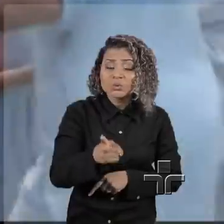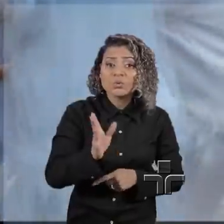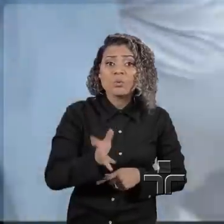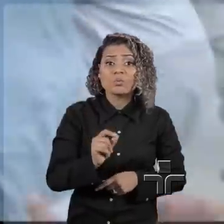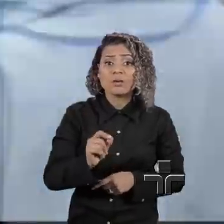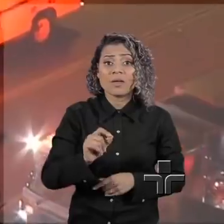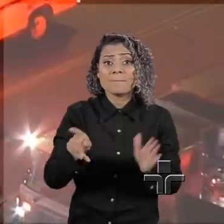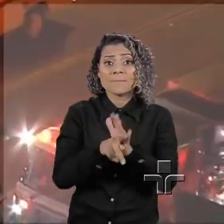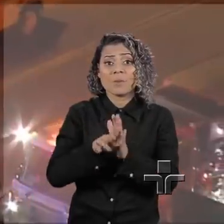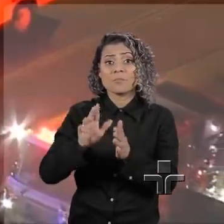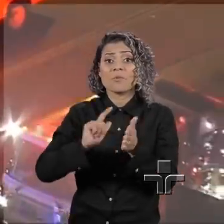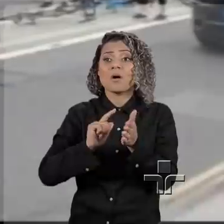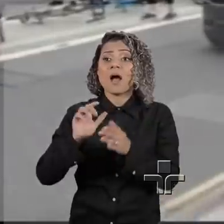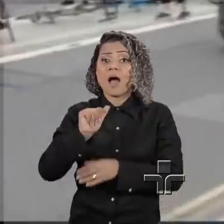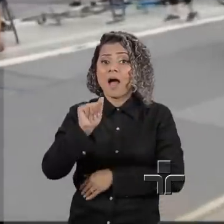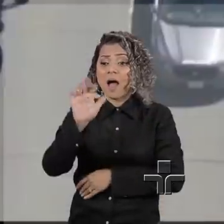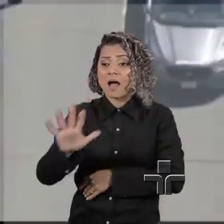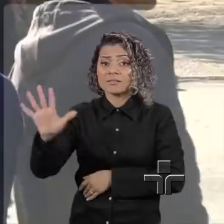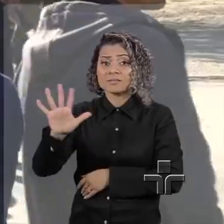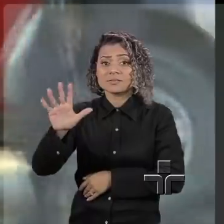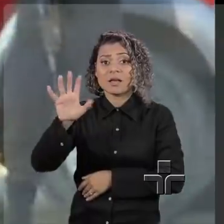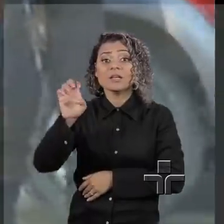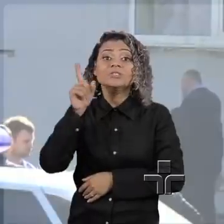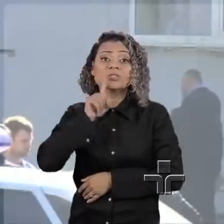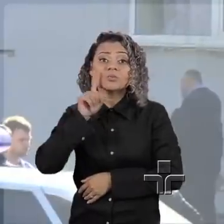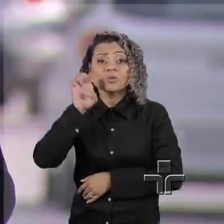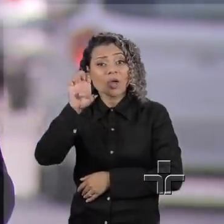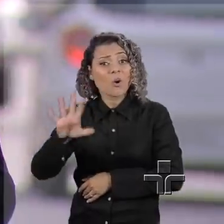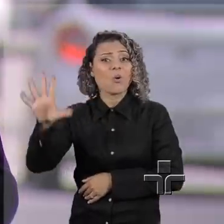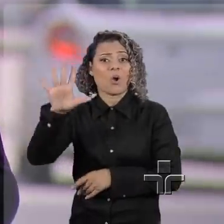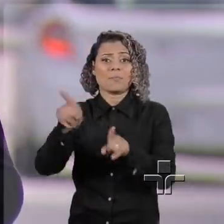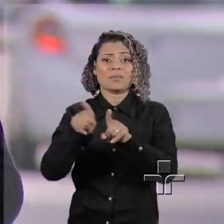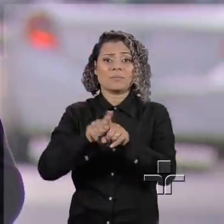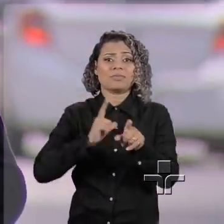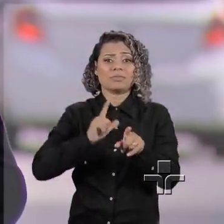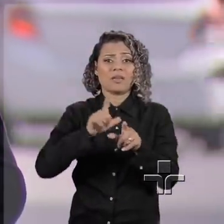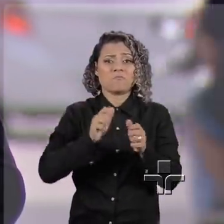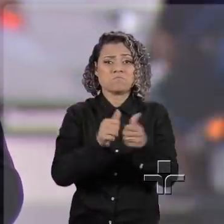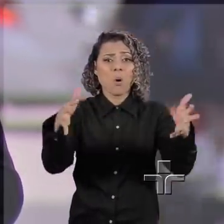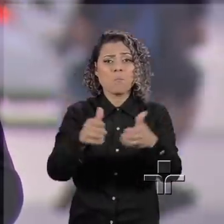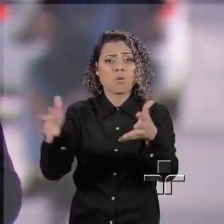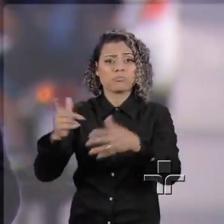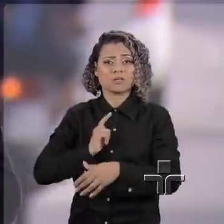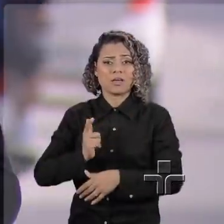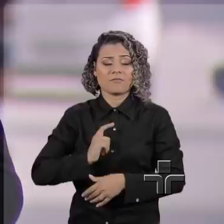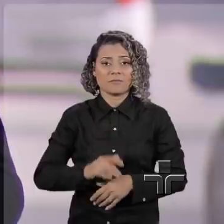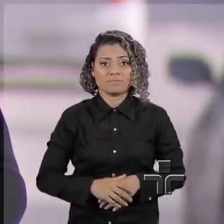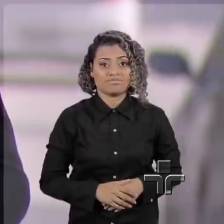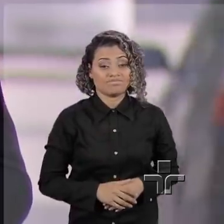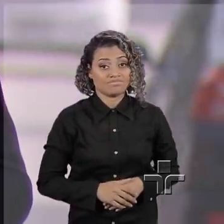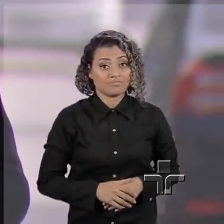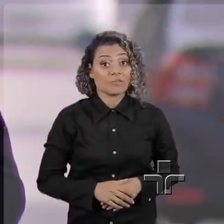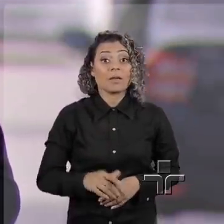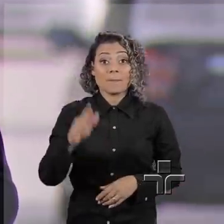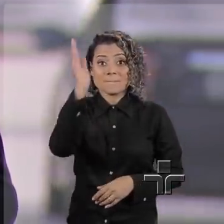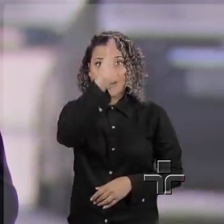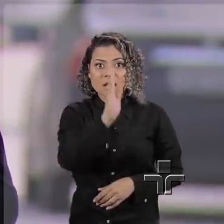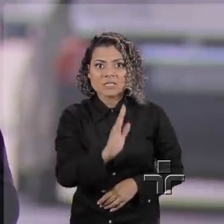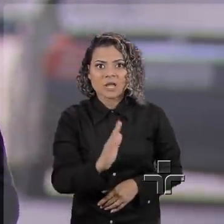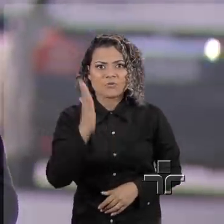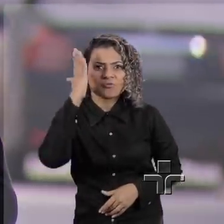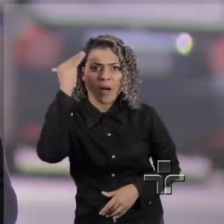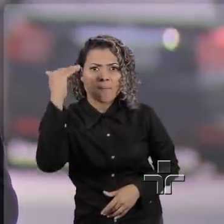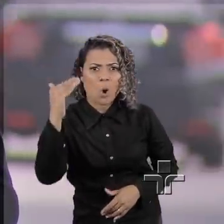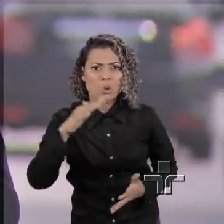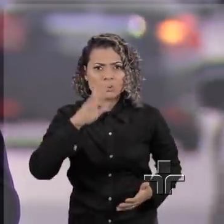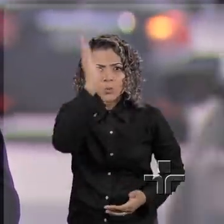registrados na Ásia, Estados Unidos e Europa. Em 2018, um brasileiro que era um dos mais respeitados